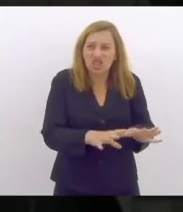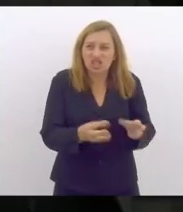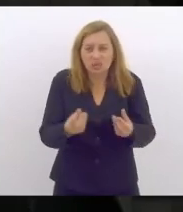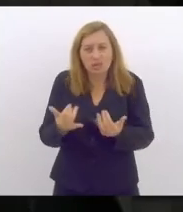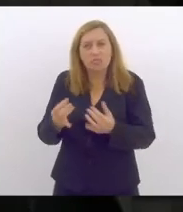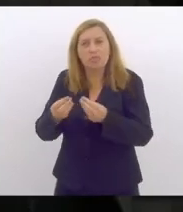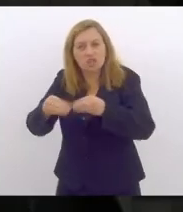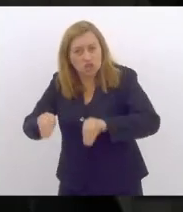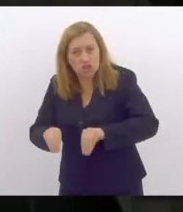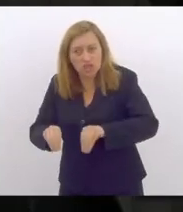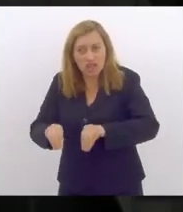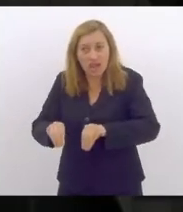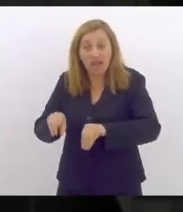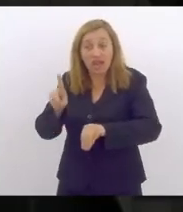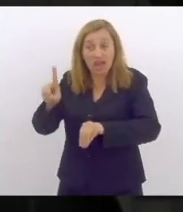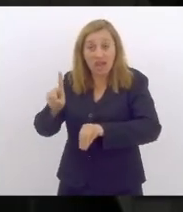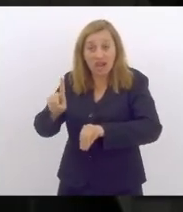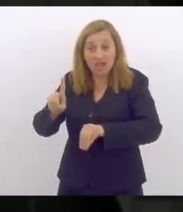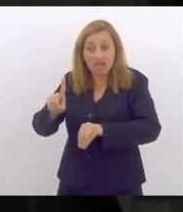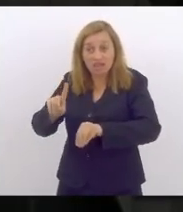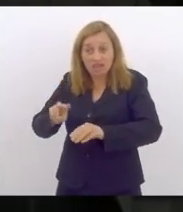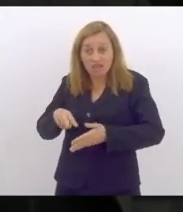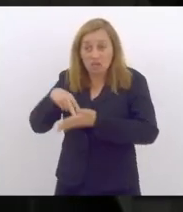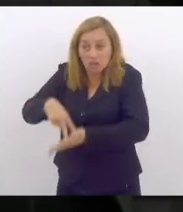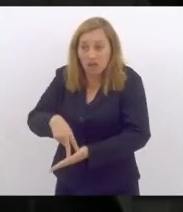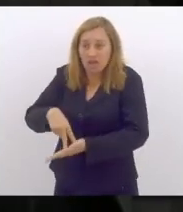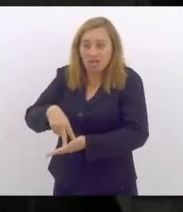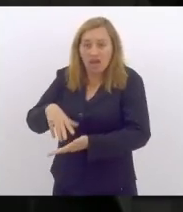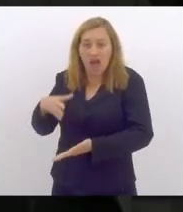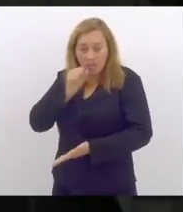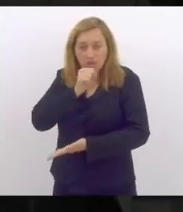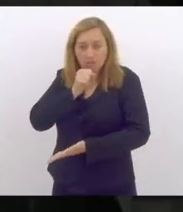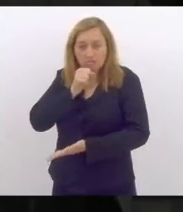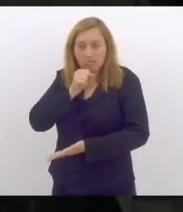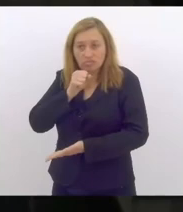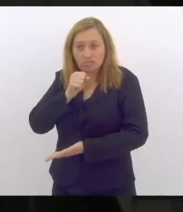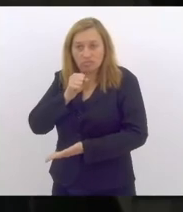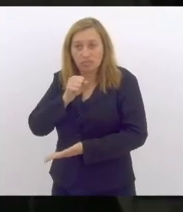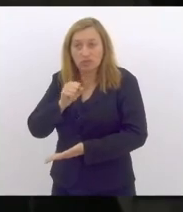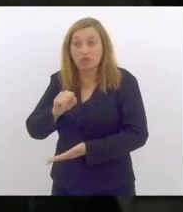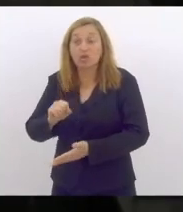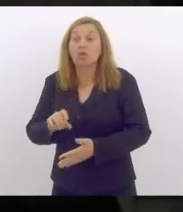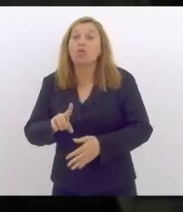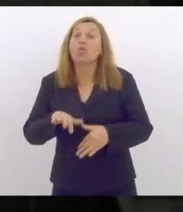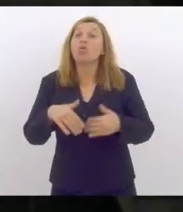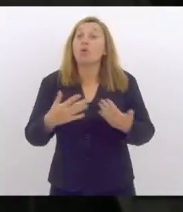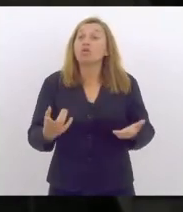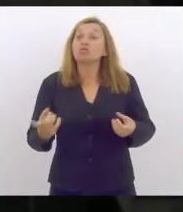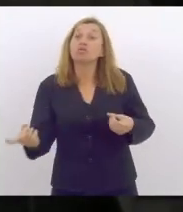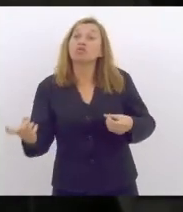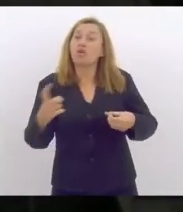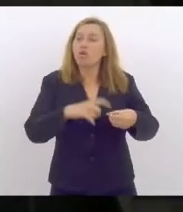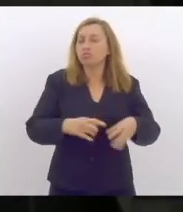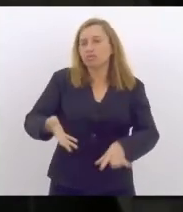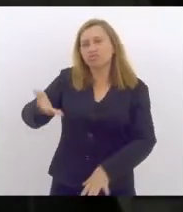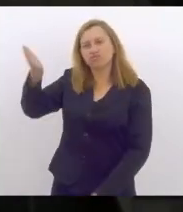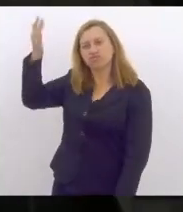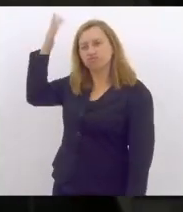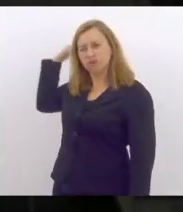ela se recupera. Quando se volta ao